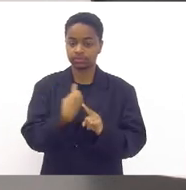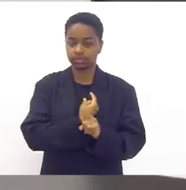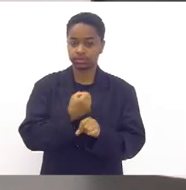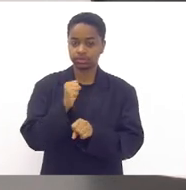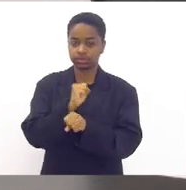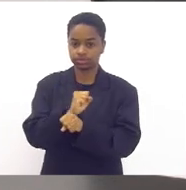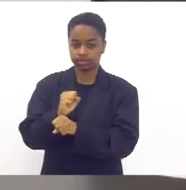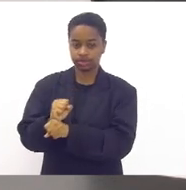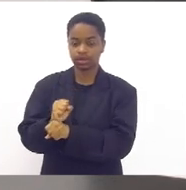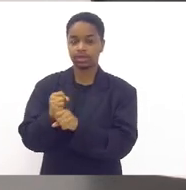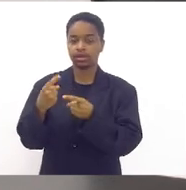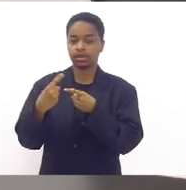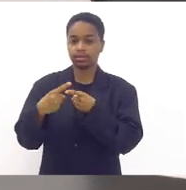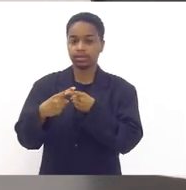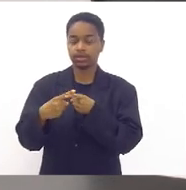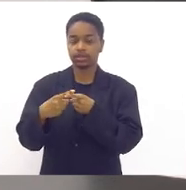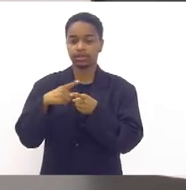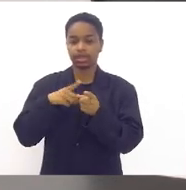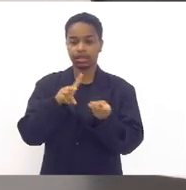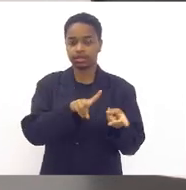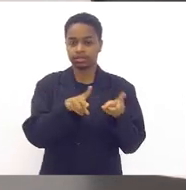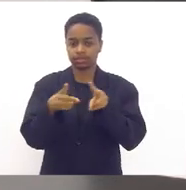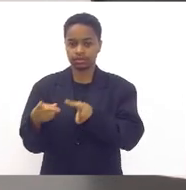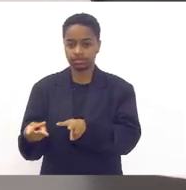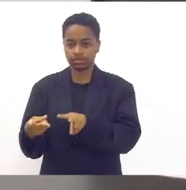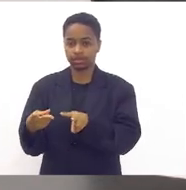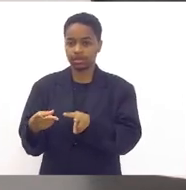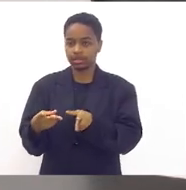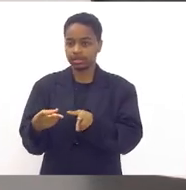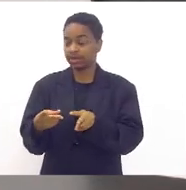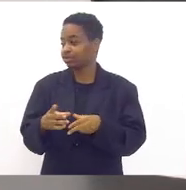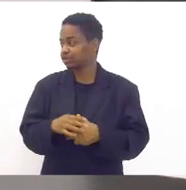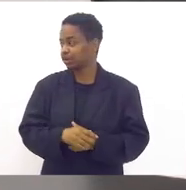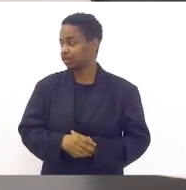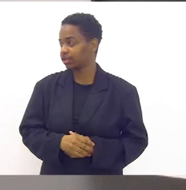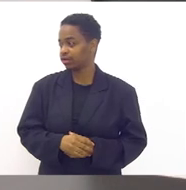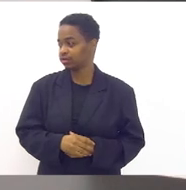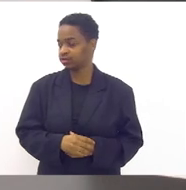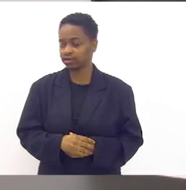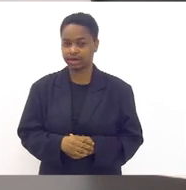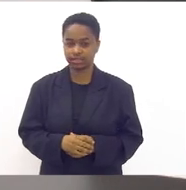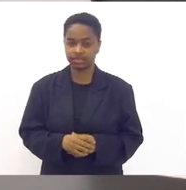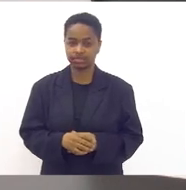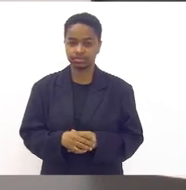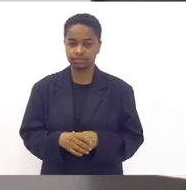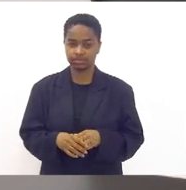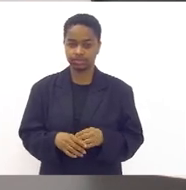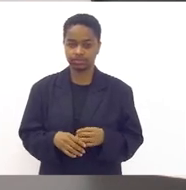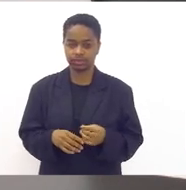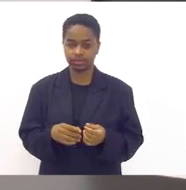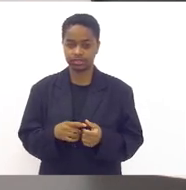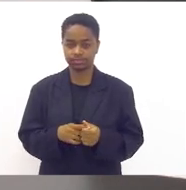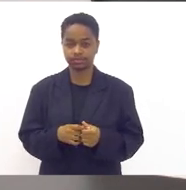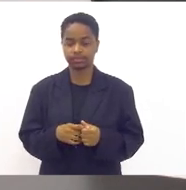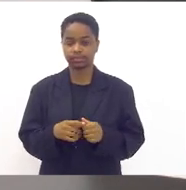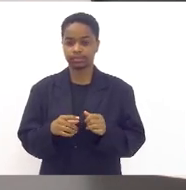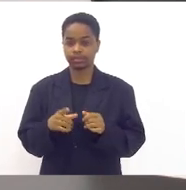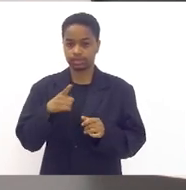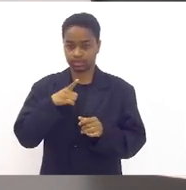relação à metodologia de transferência de execução, enfim, do fundo de saúde. Mais alguma